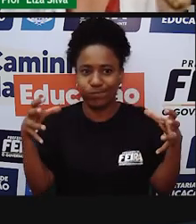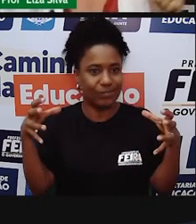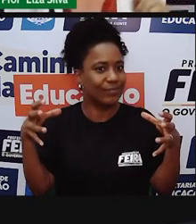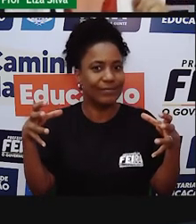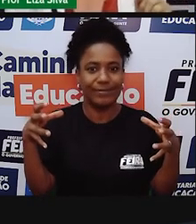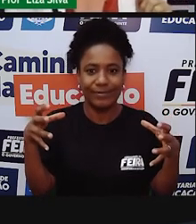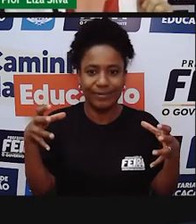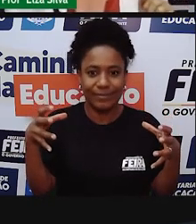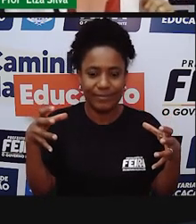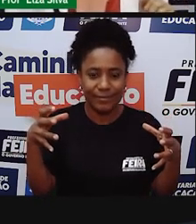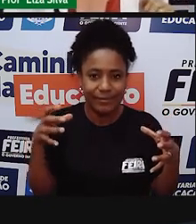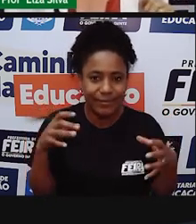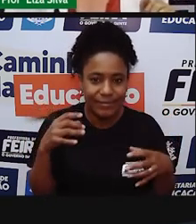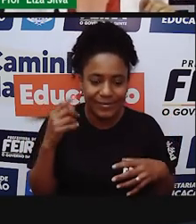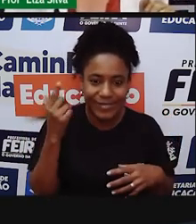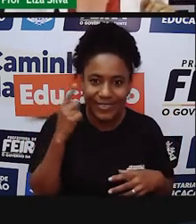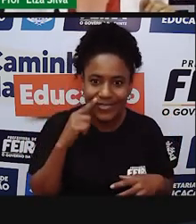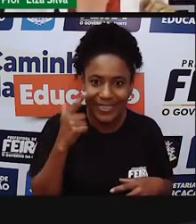Here.